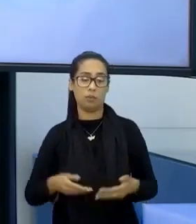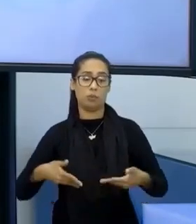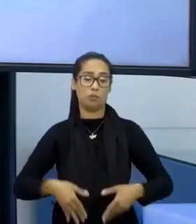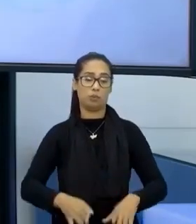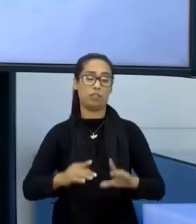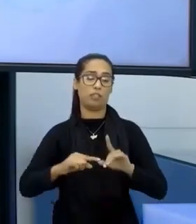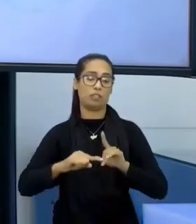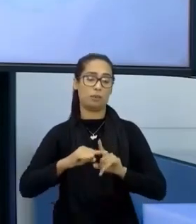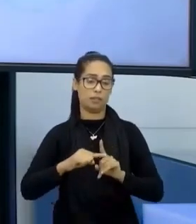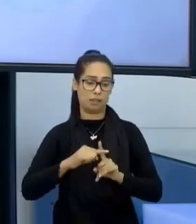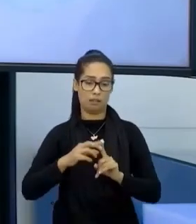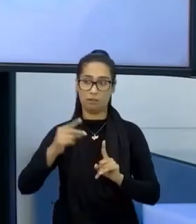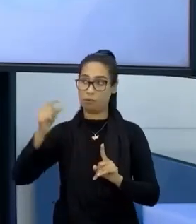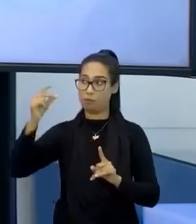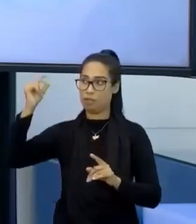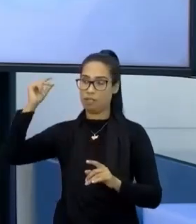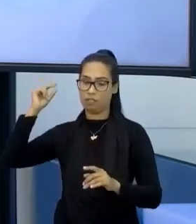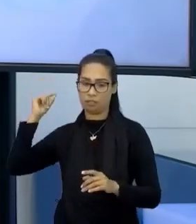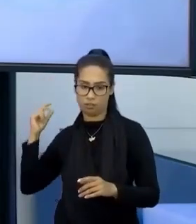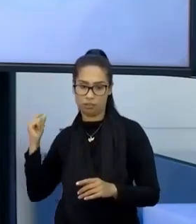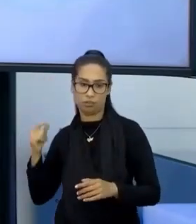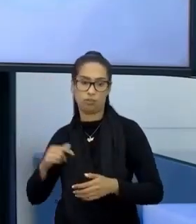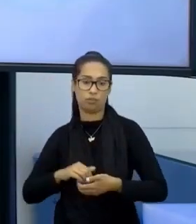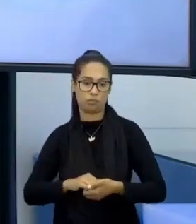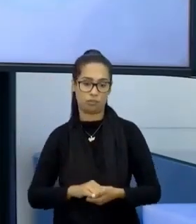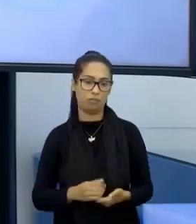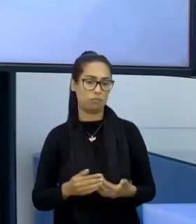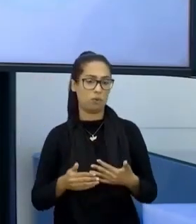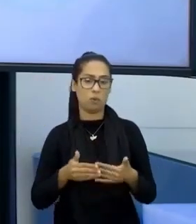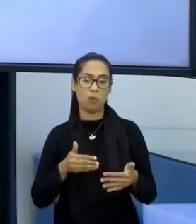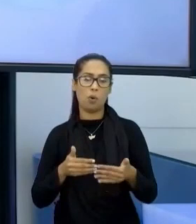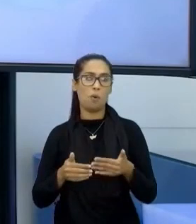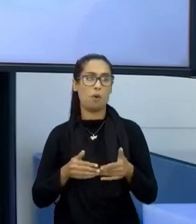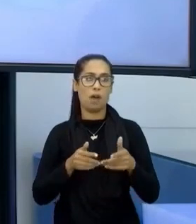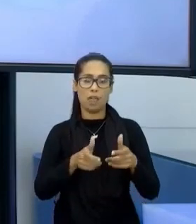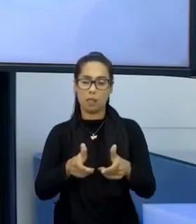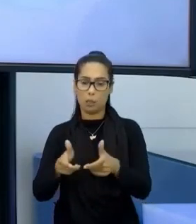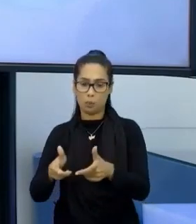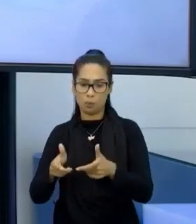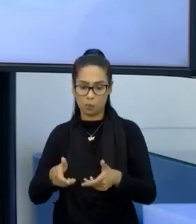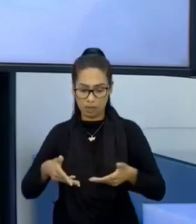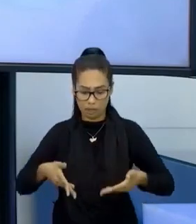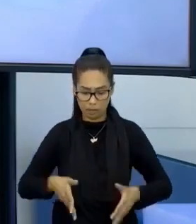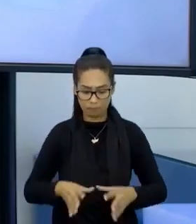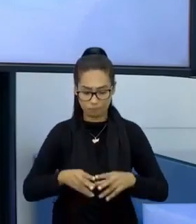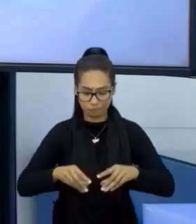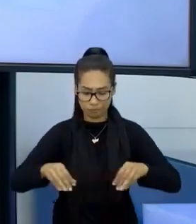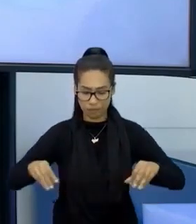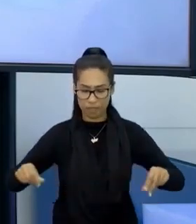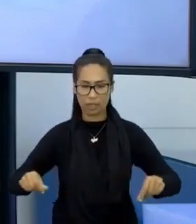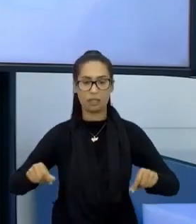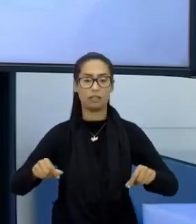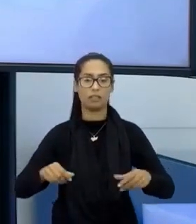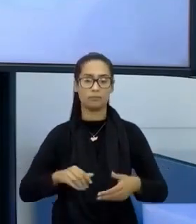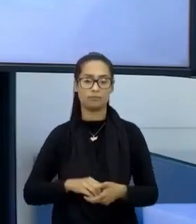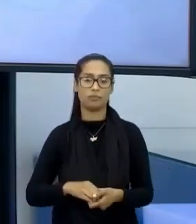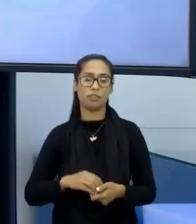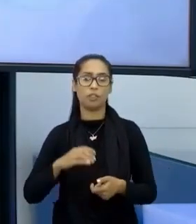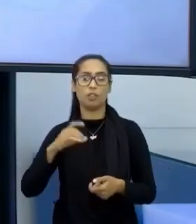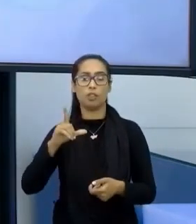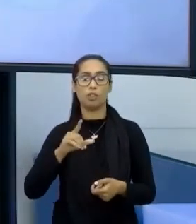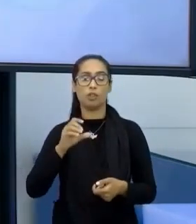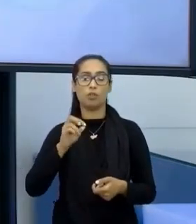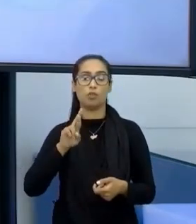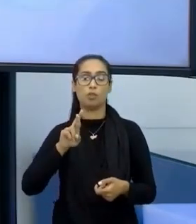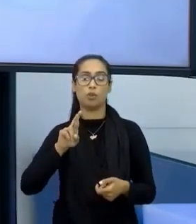né? Antigamente era sepultado o corpo direto na terra e isso também produzia chorume. Esse chorume começou a